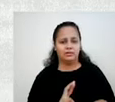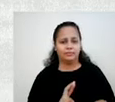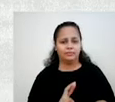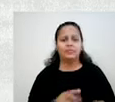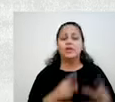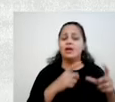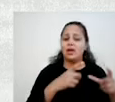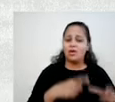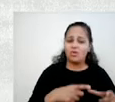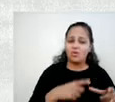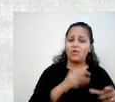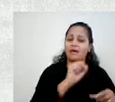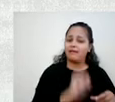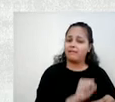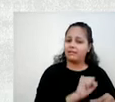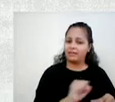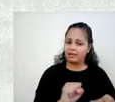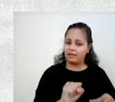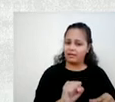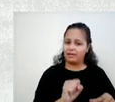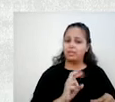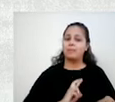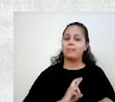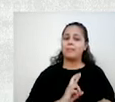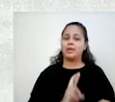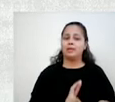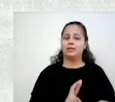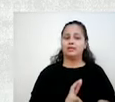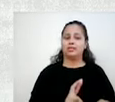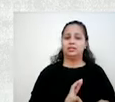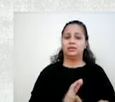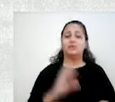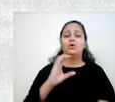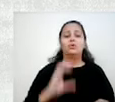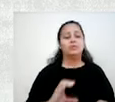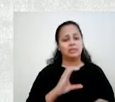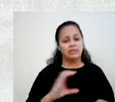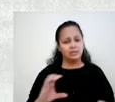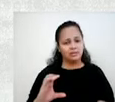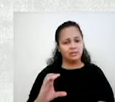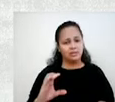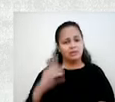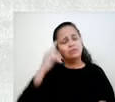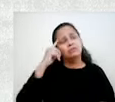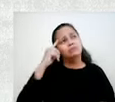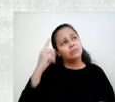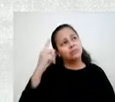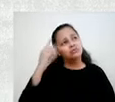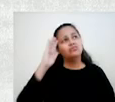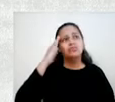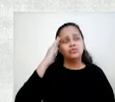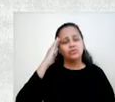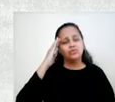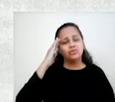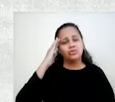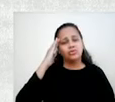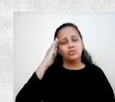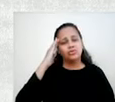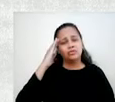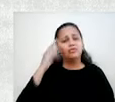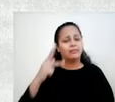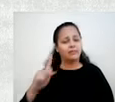Então, por ser lugar sagrado para a religião, os cristãos entendiam que era deles aquele